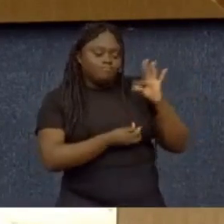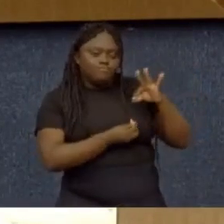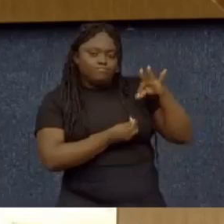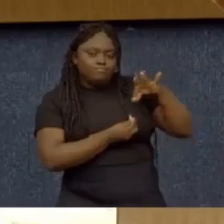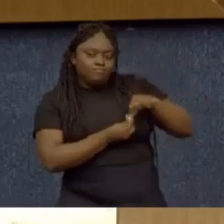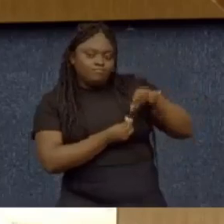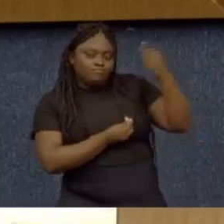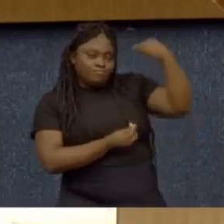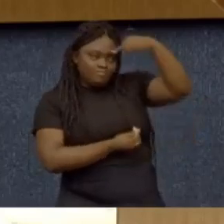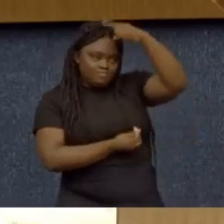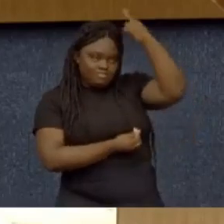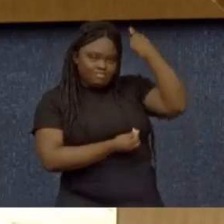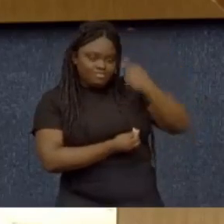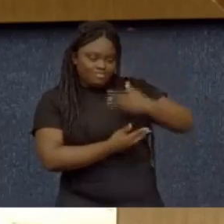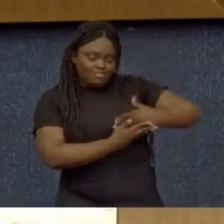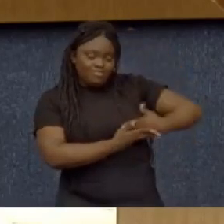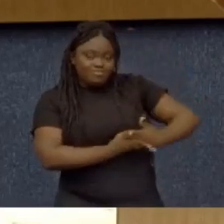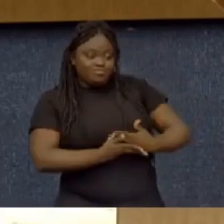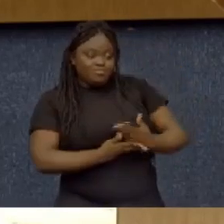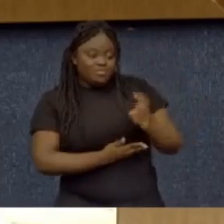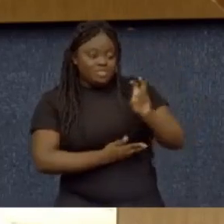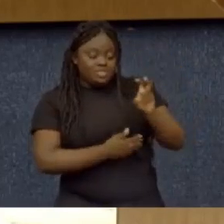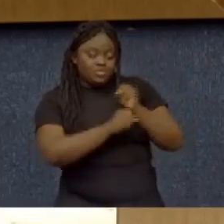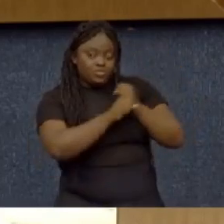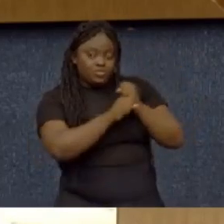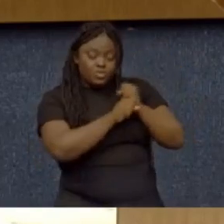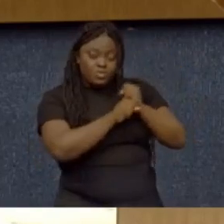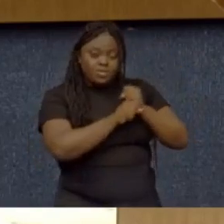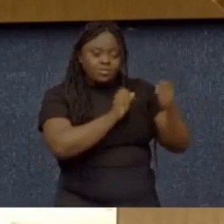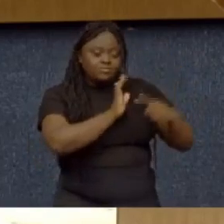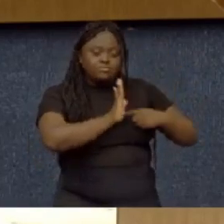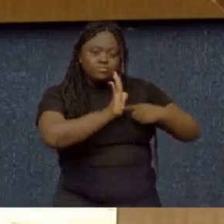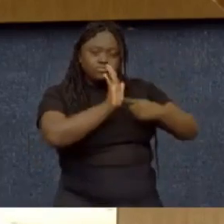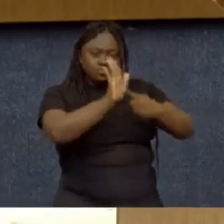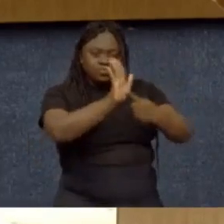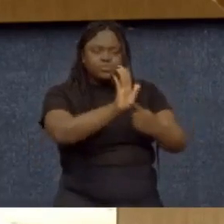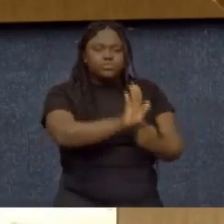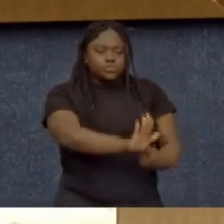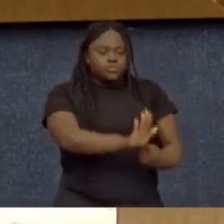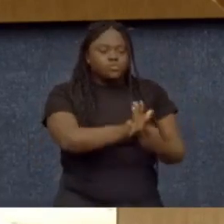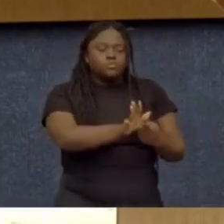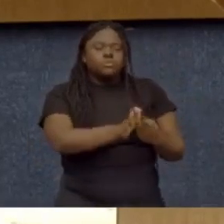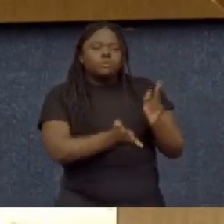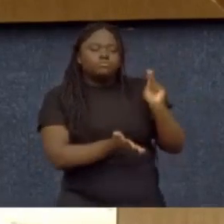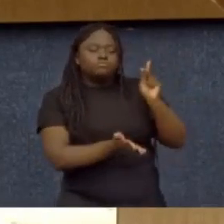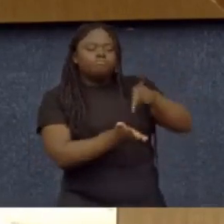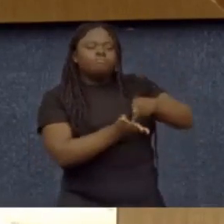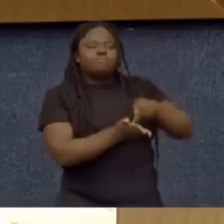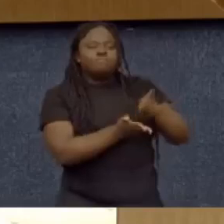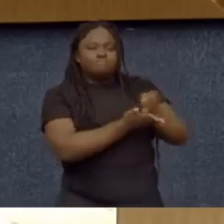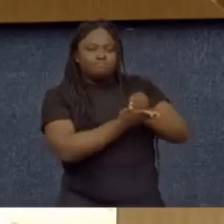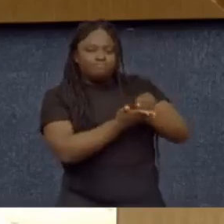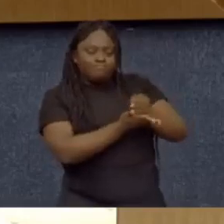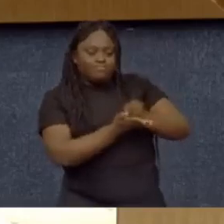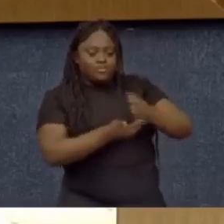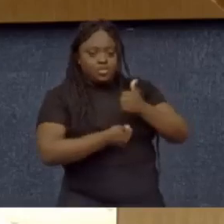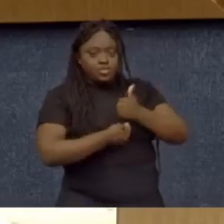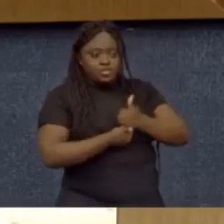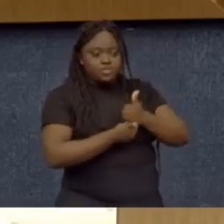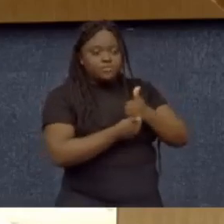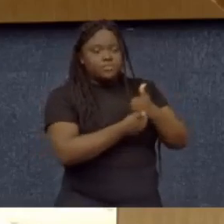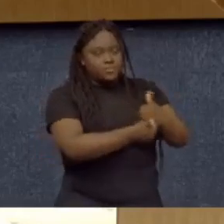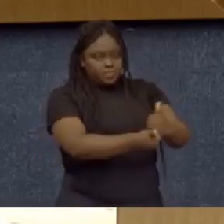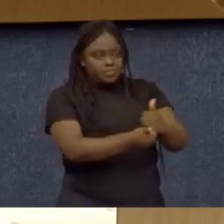Agostinho, que há 5 anos vem destacando como um verdadeiro pilar de